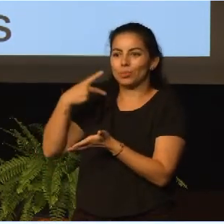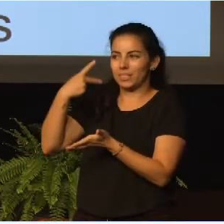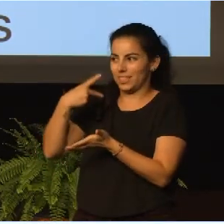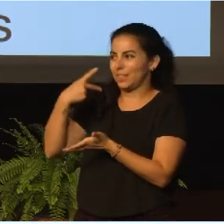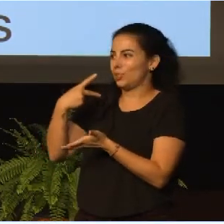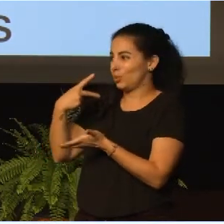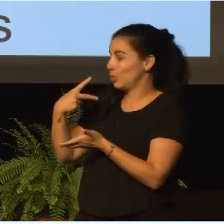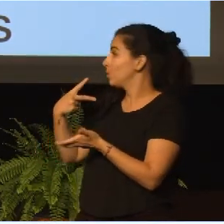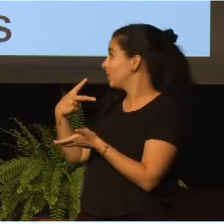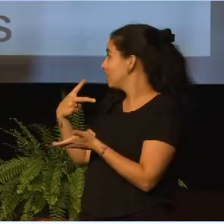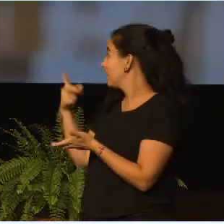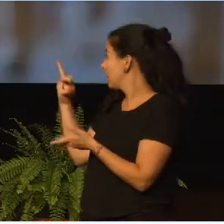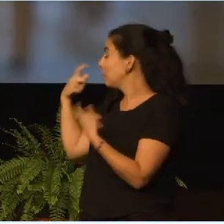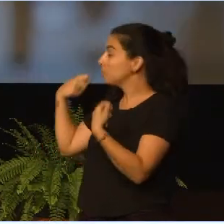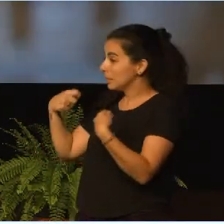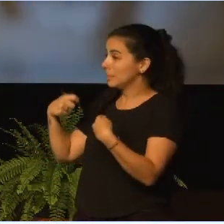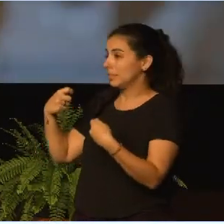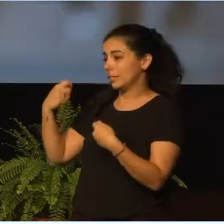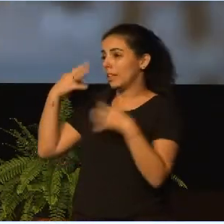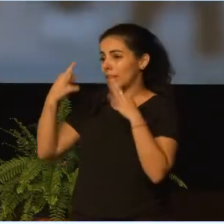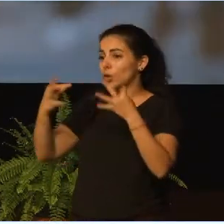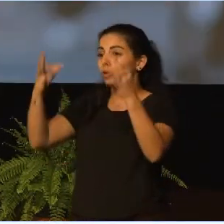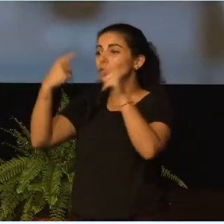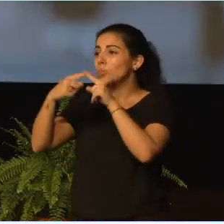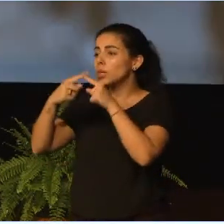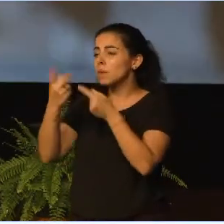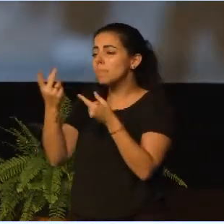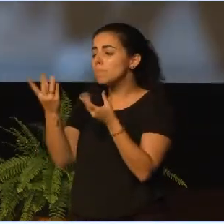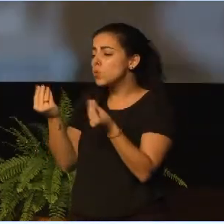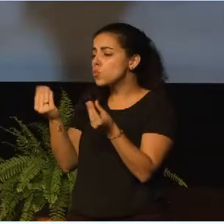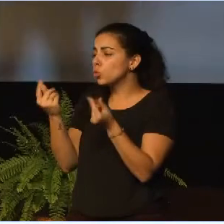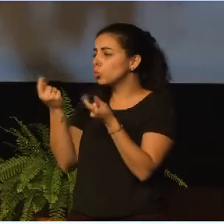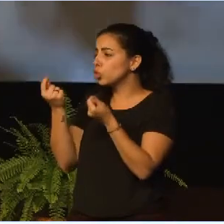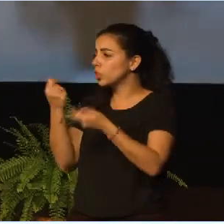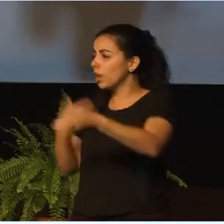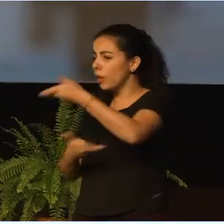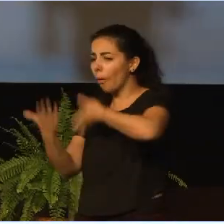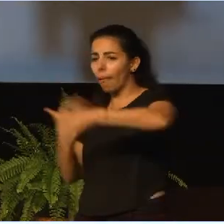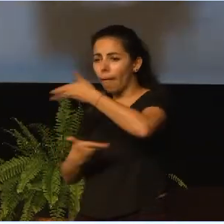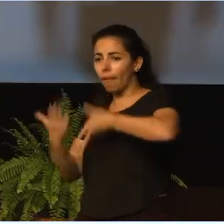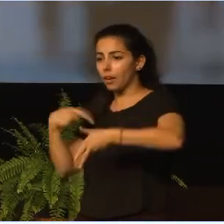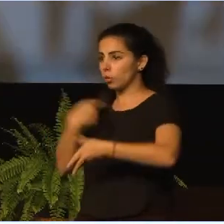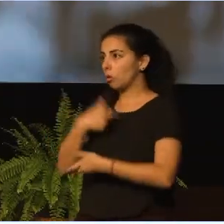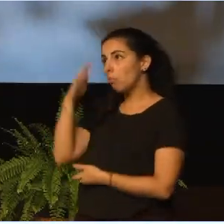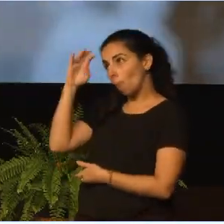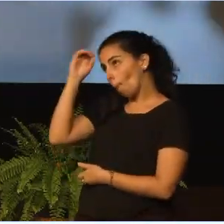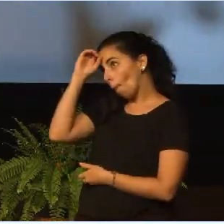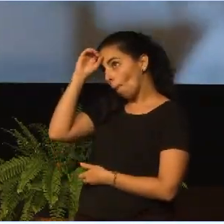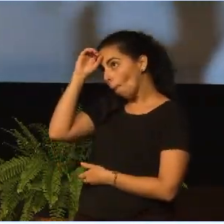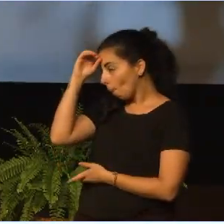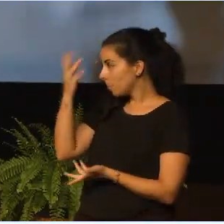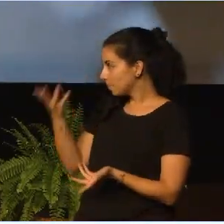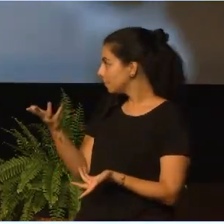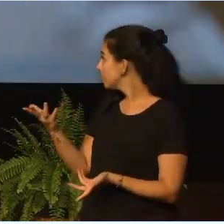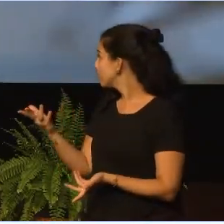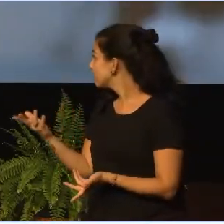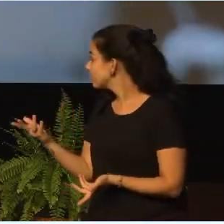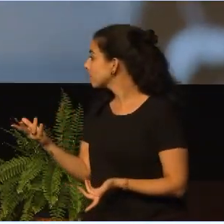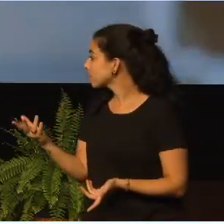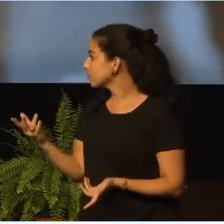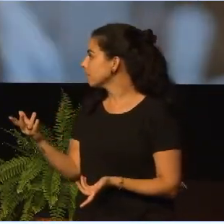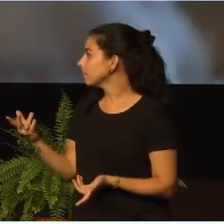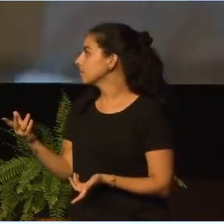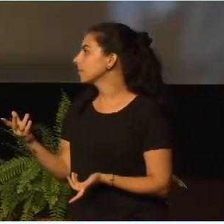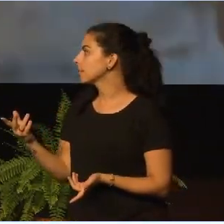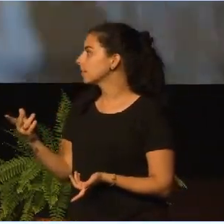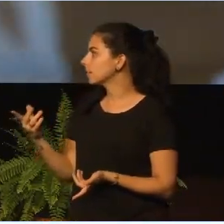dinheiro e eles precisam de tecnologia. E aí os caras às vezes me perguntam, Lê, faz sentido vocês ficarem aí se matando, tal, dividindo